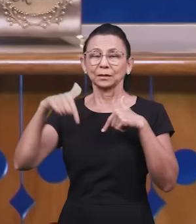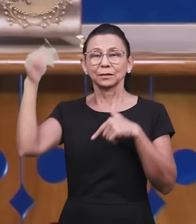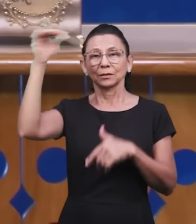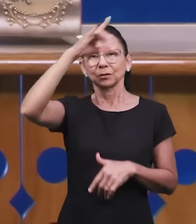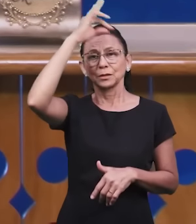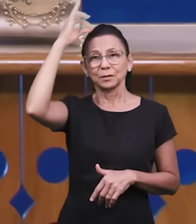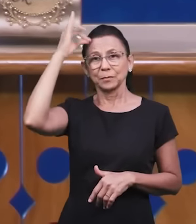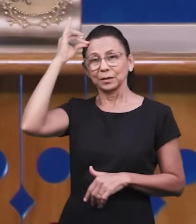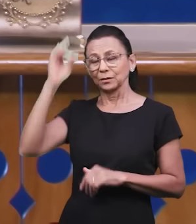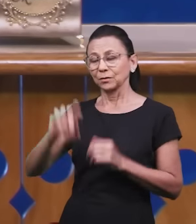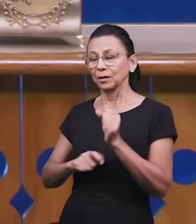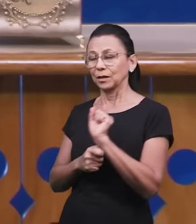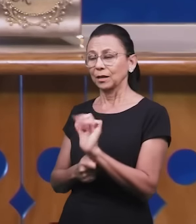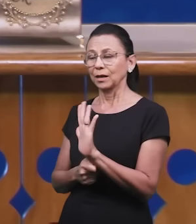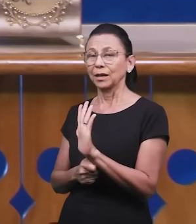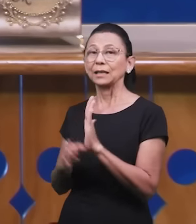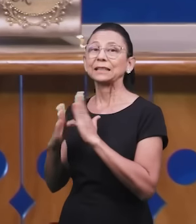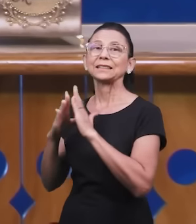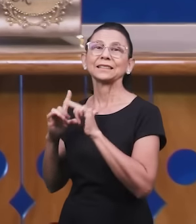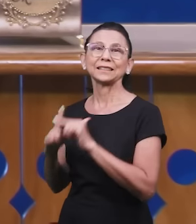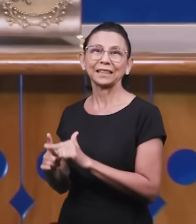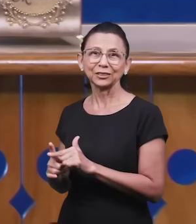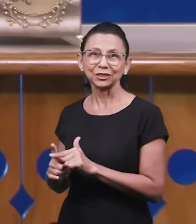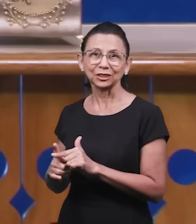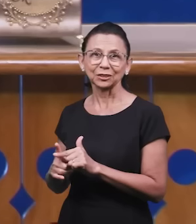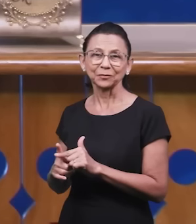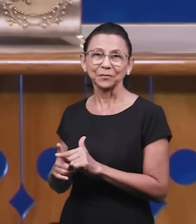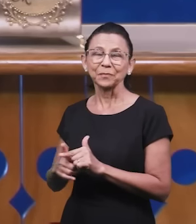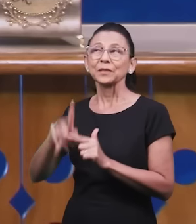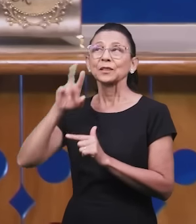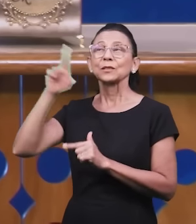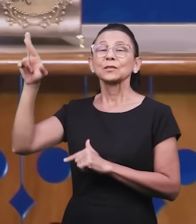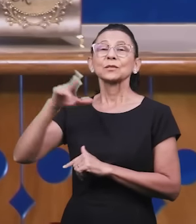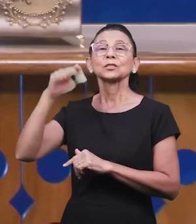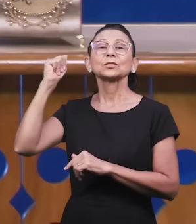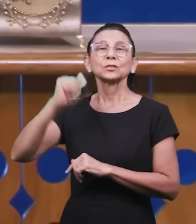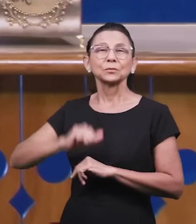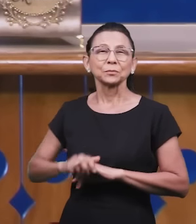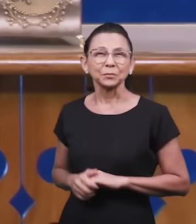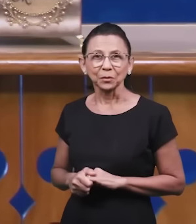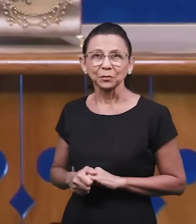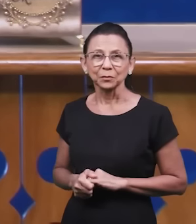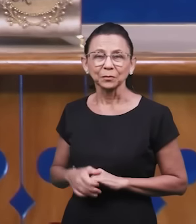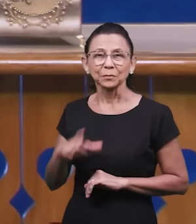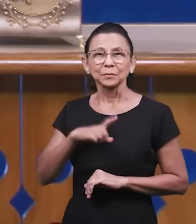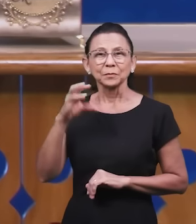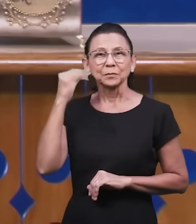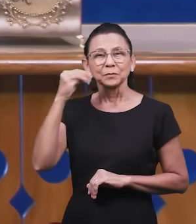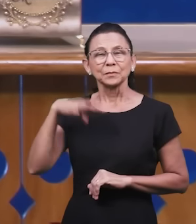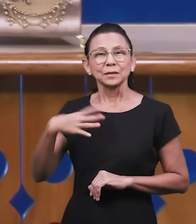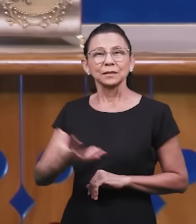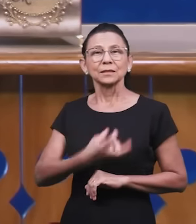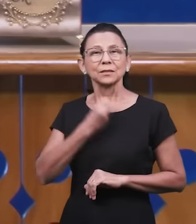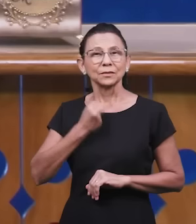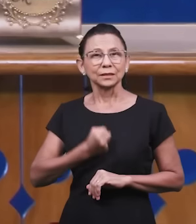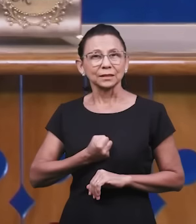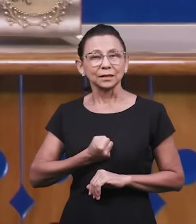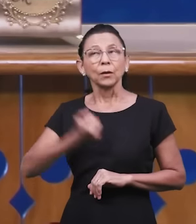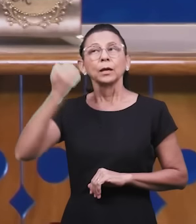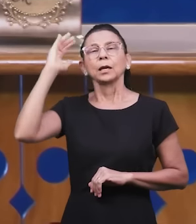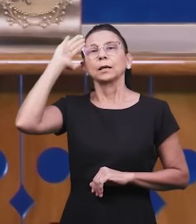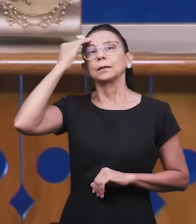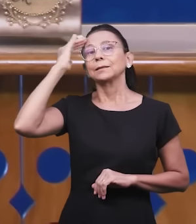igreja. Foi manifesto àqueles que foram chamados, que alcançaram um dia uma experiência da grande salvação, que receberam